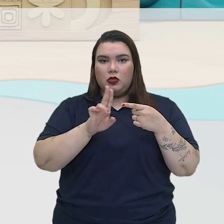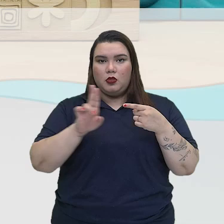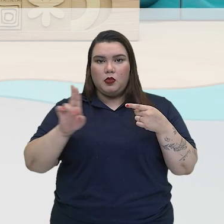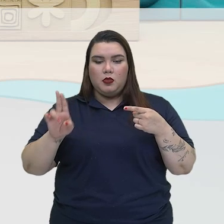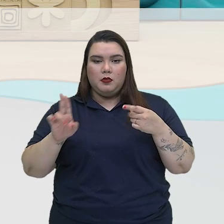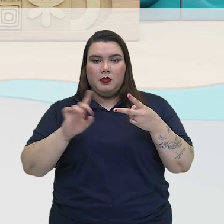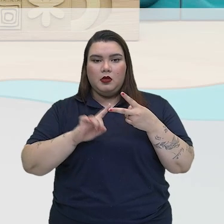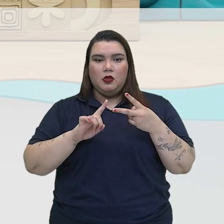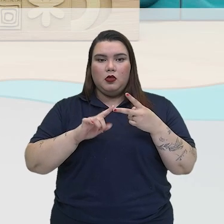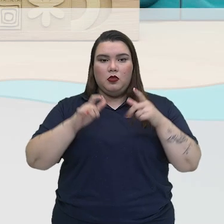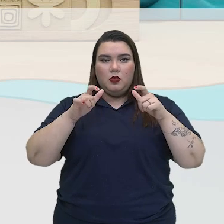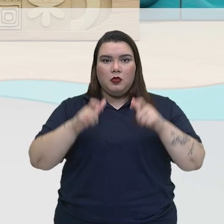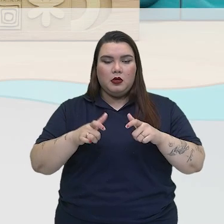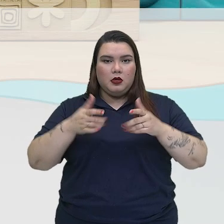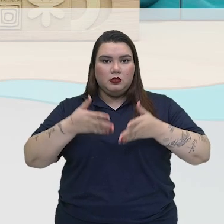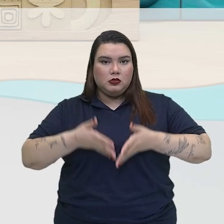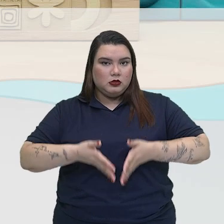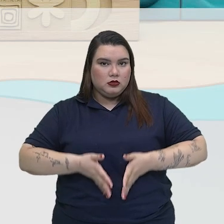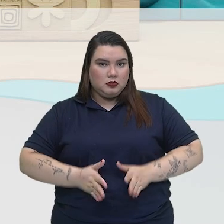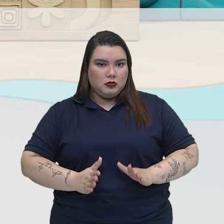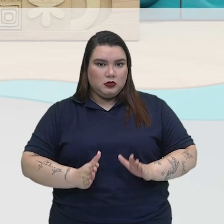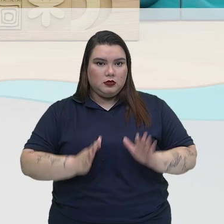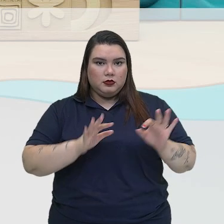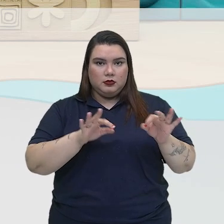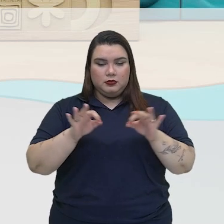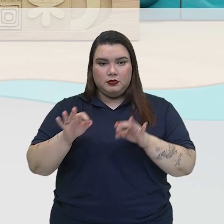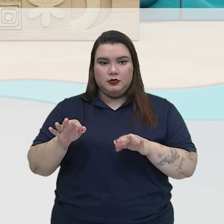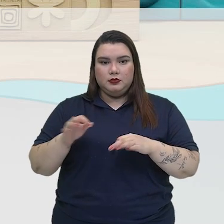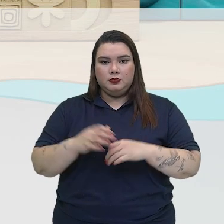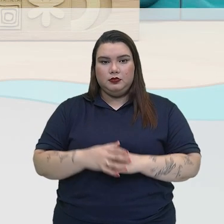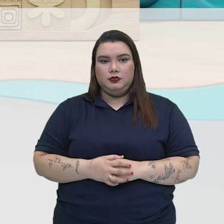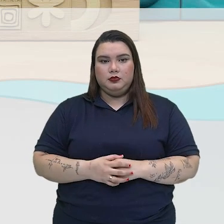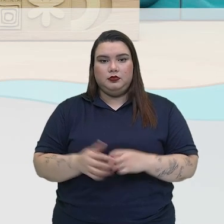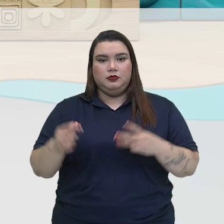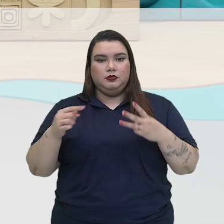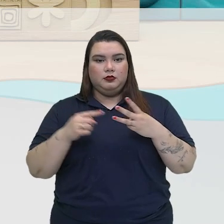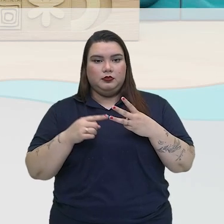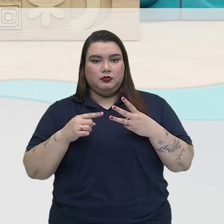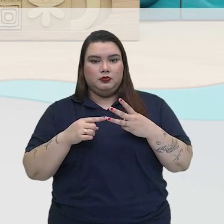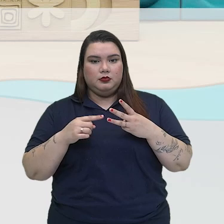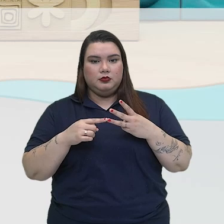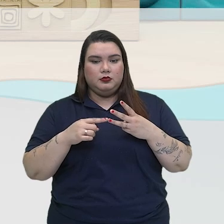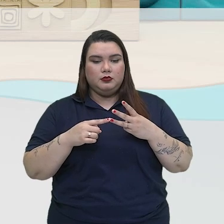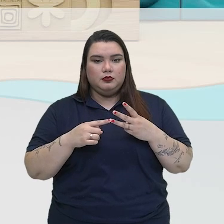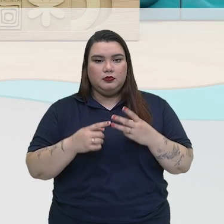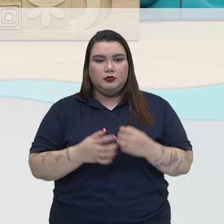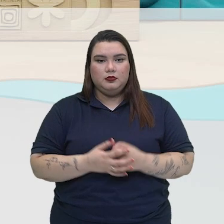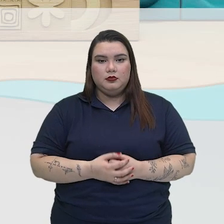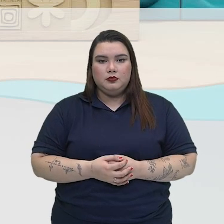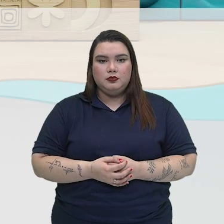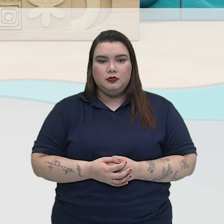place of birth. Place of birth, lugar de nascimento. A terceira, vamos ver.